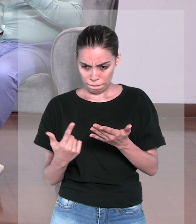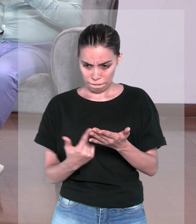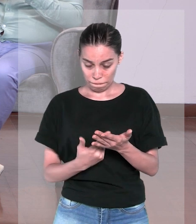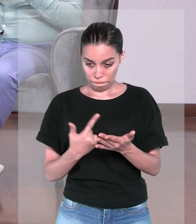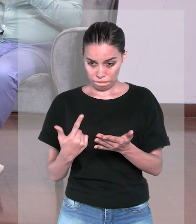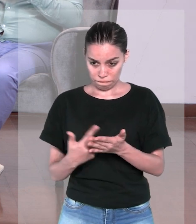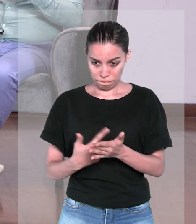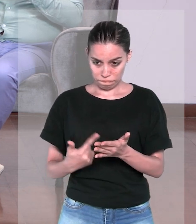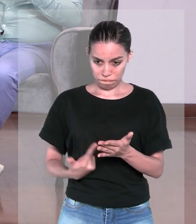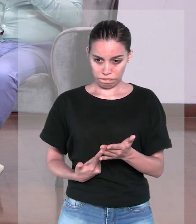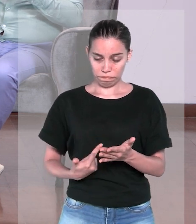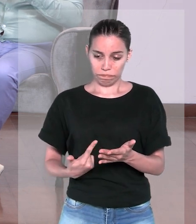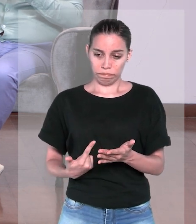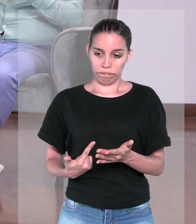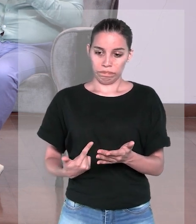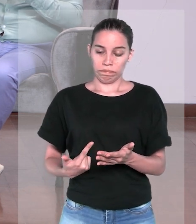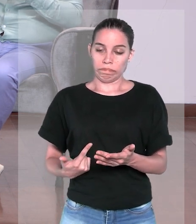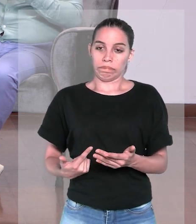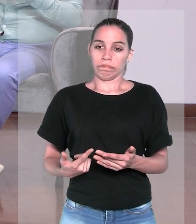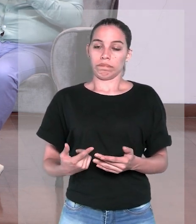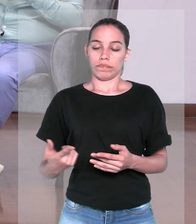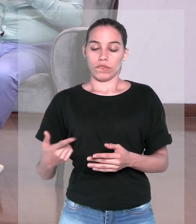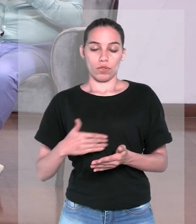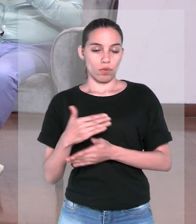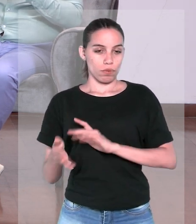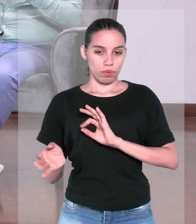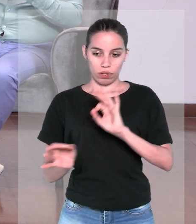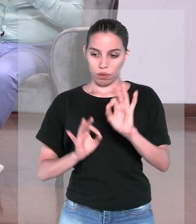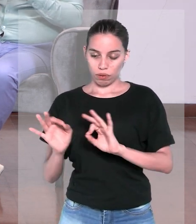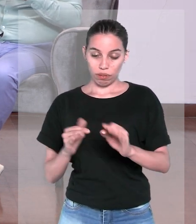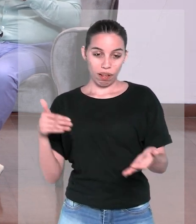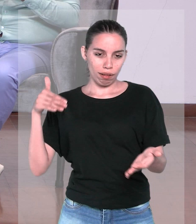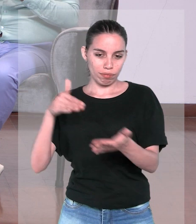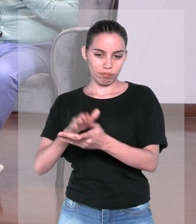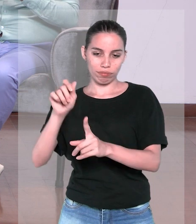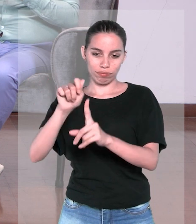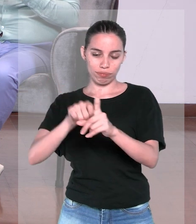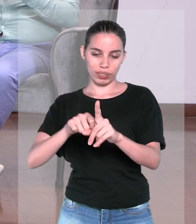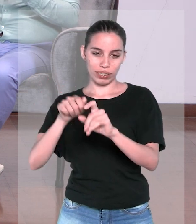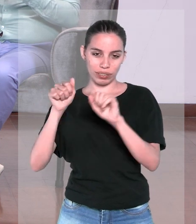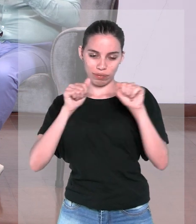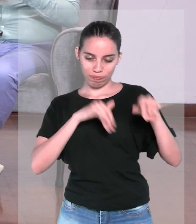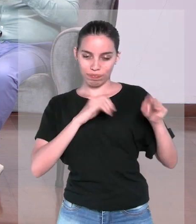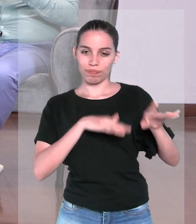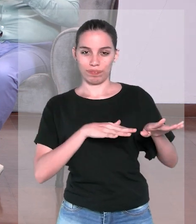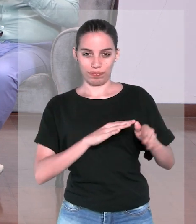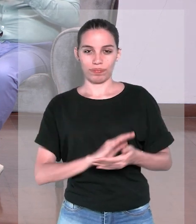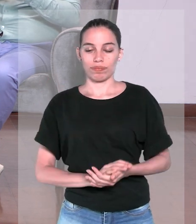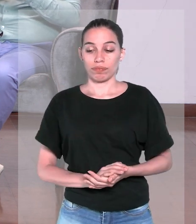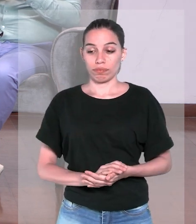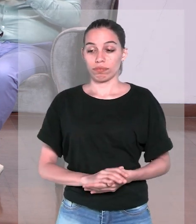dessa temática, toda controladinha até setembro. Então,